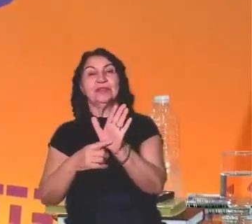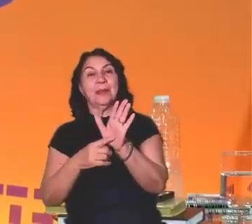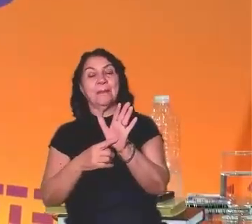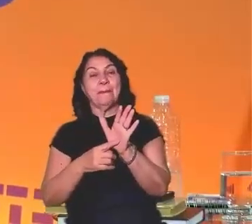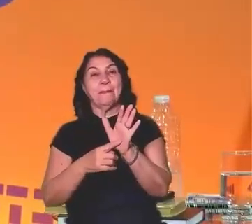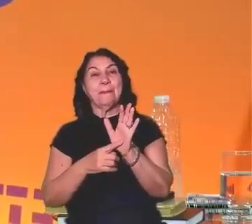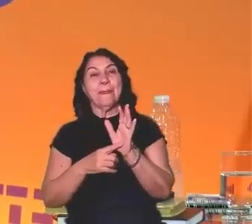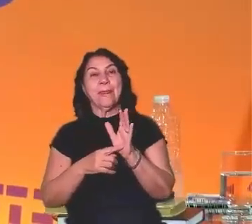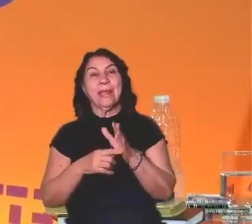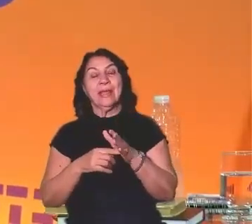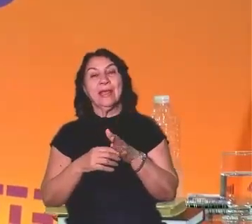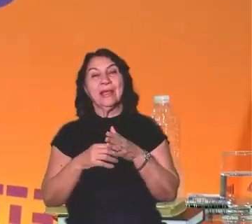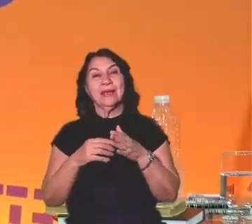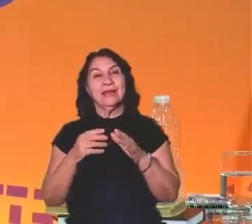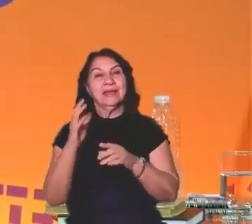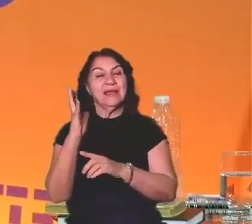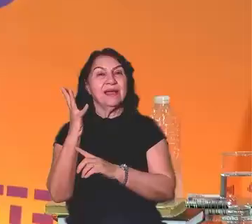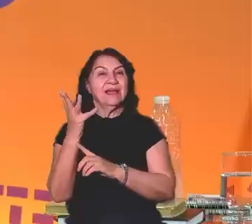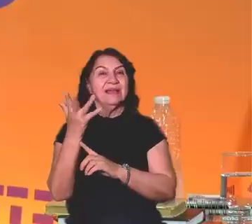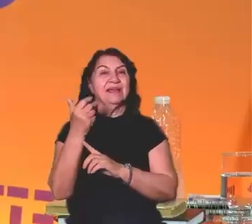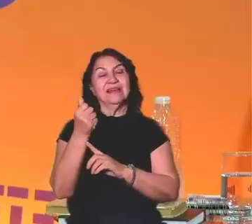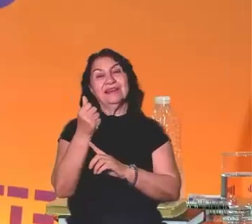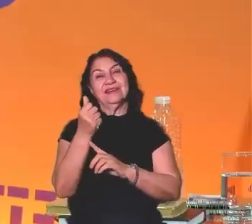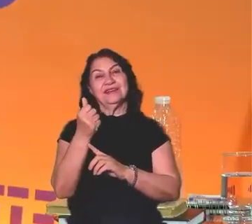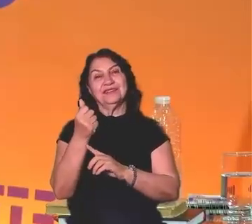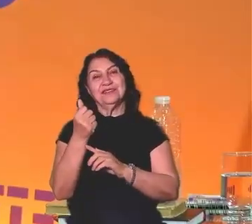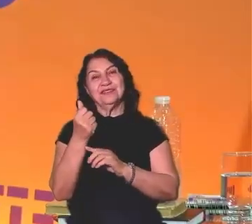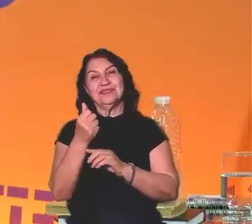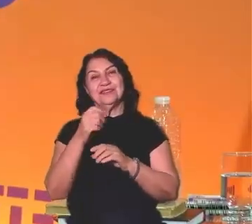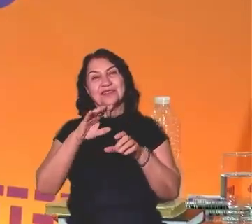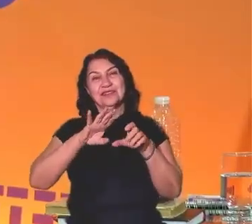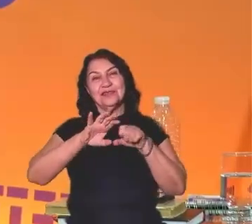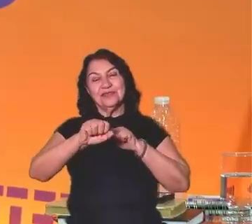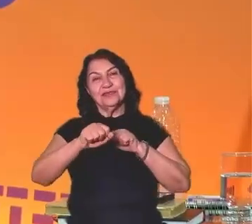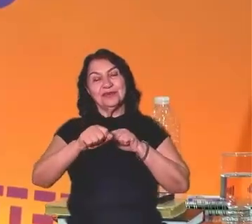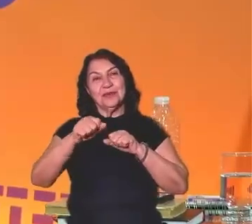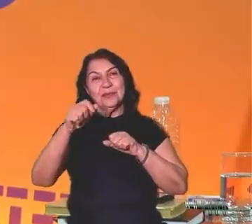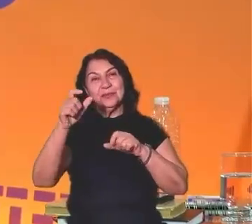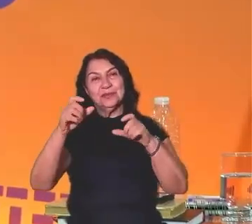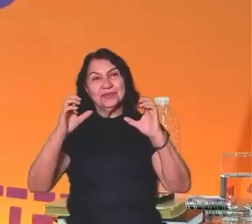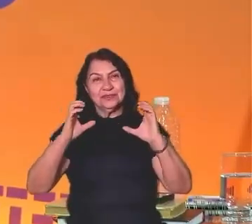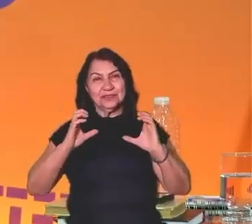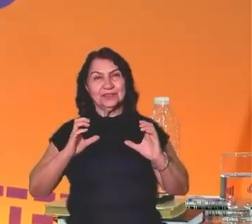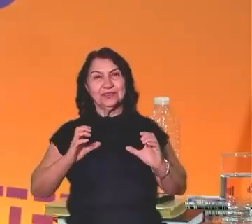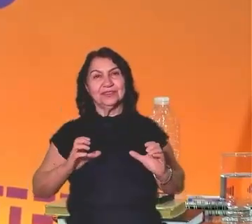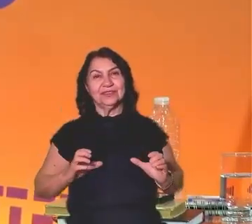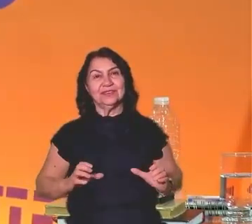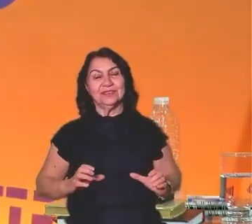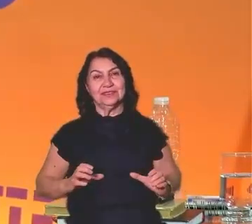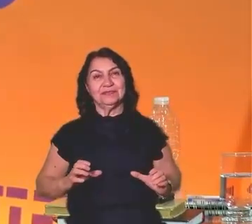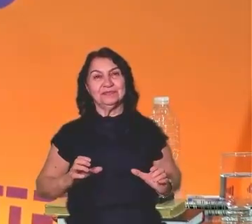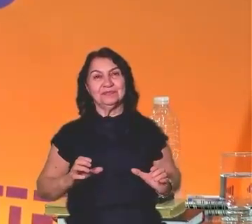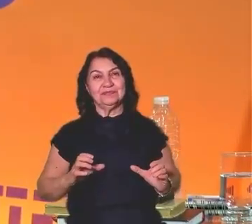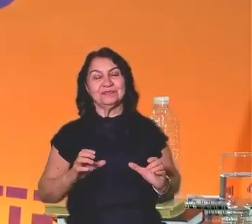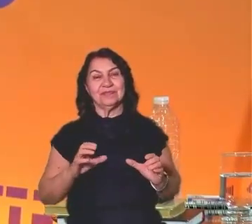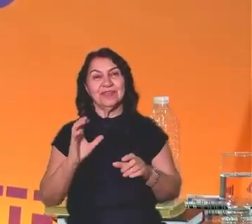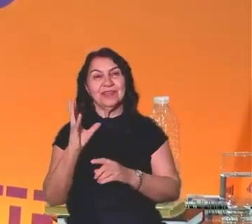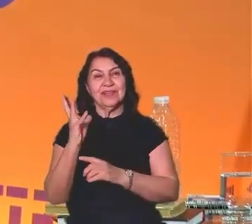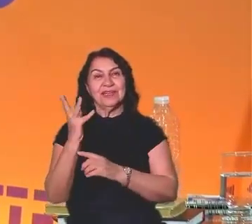para alguma coisa, mas a arte pela arte, essa arte que forma cidadãos, essa arte